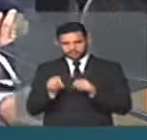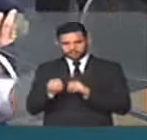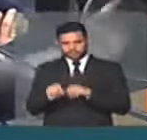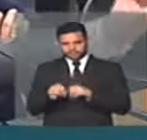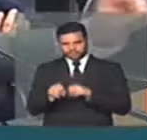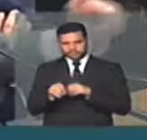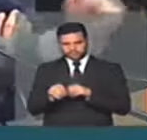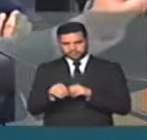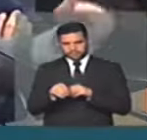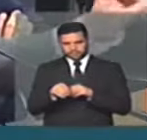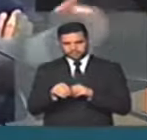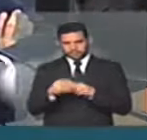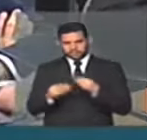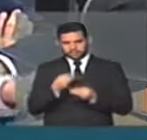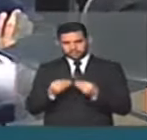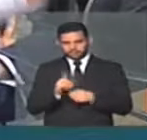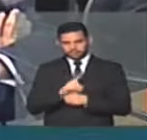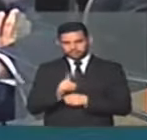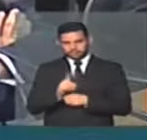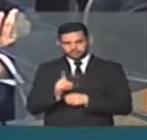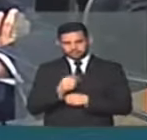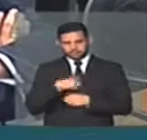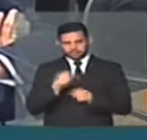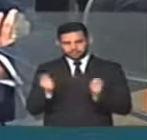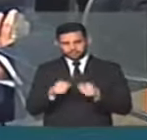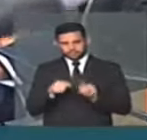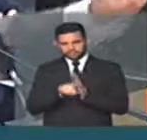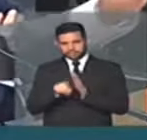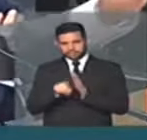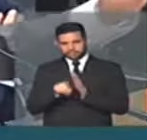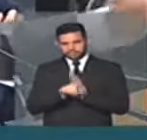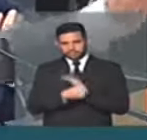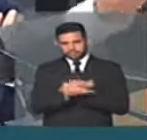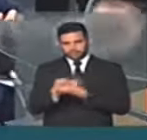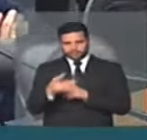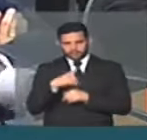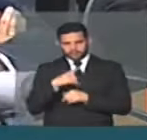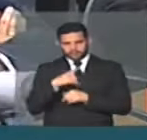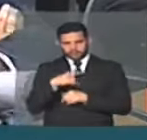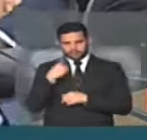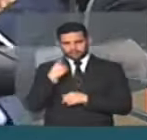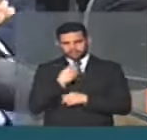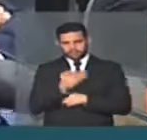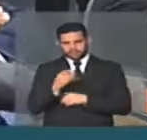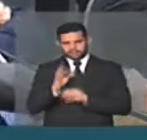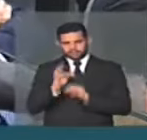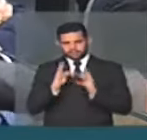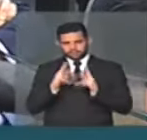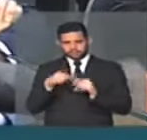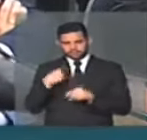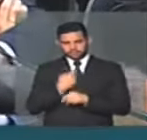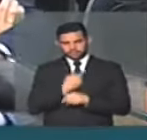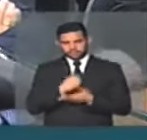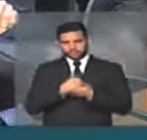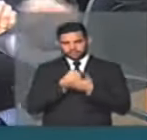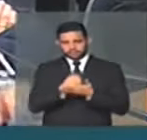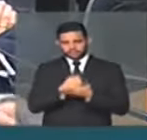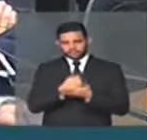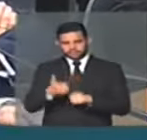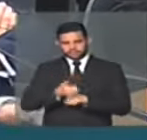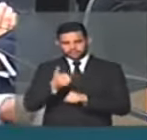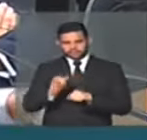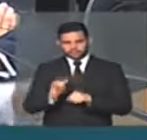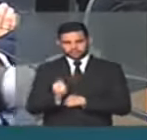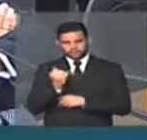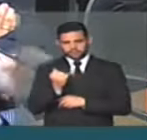contra a educação. De forma nenhuma. Posso perguntar aqui a qualquer parlamentar, todos nós somos a favor de